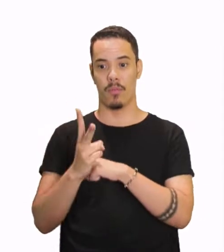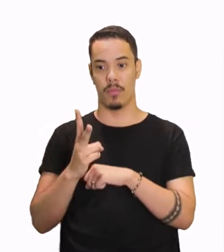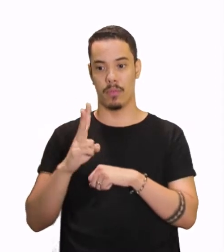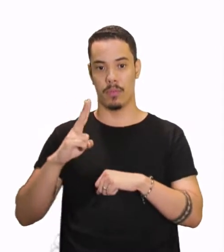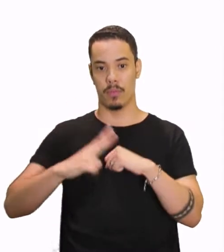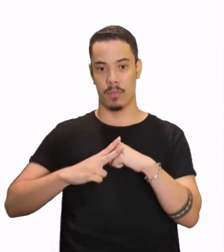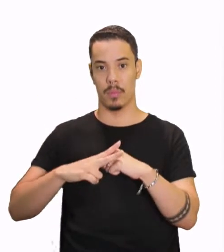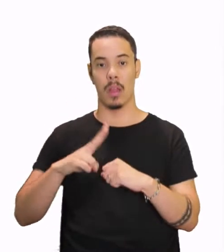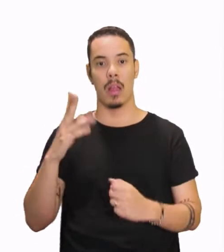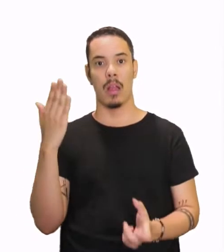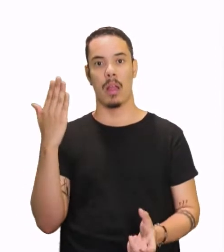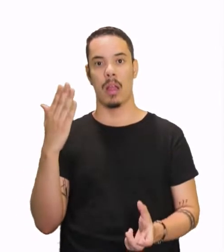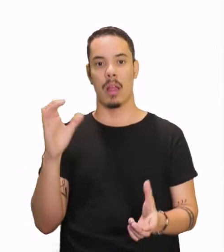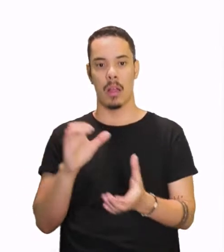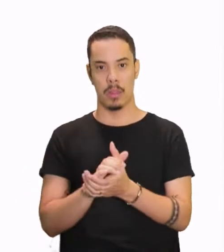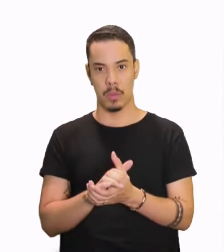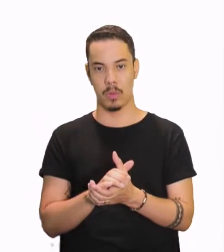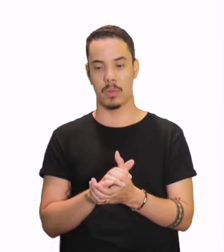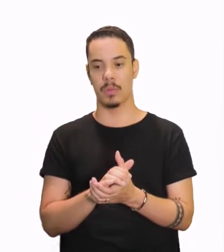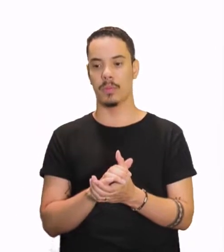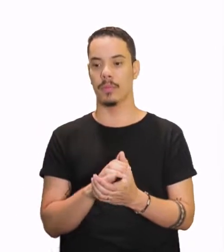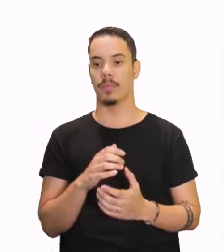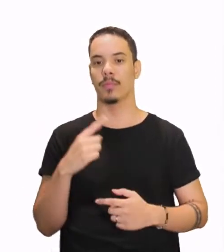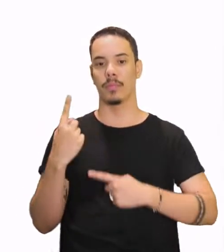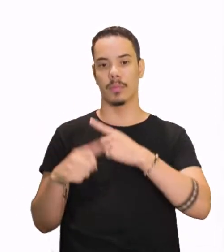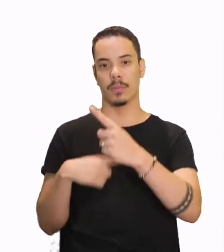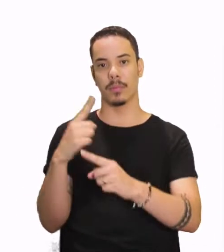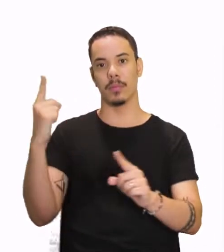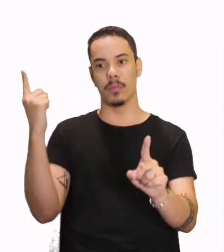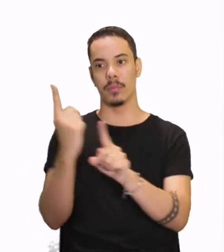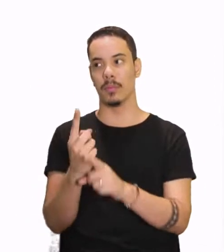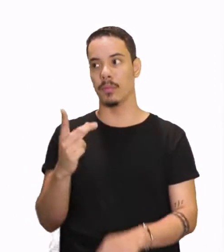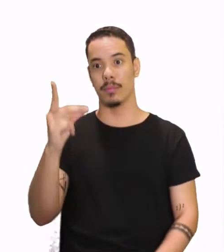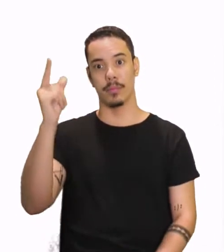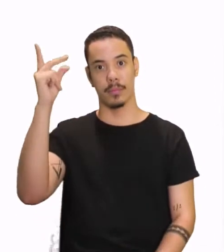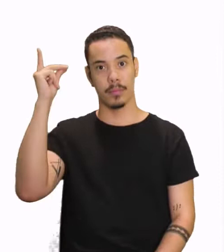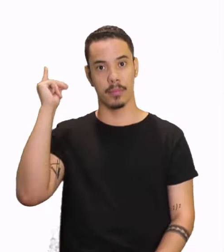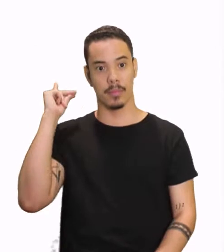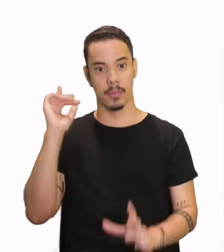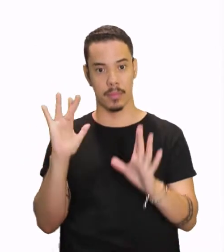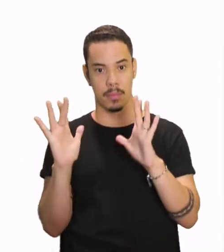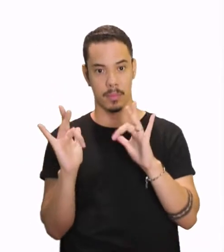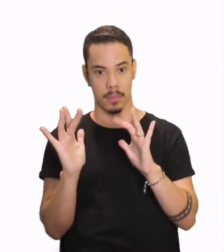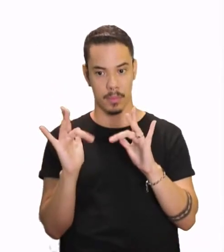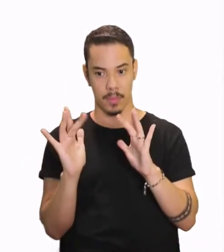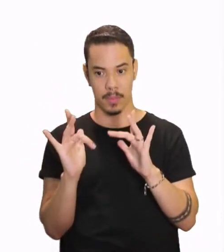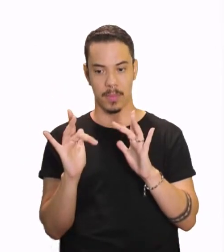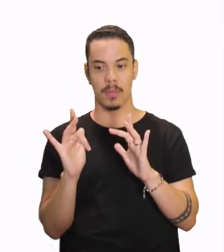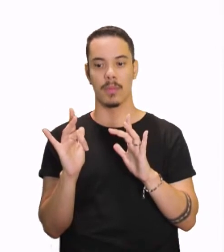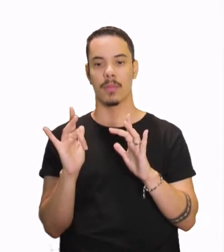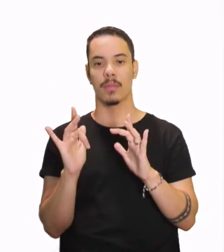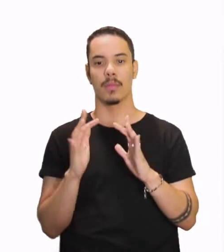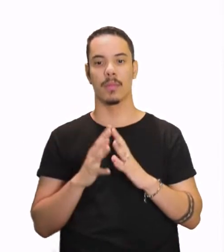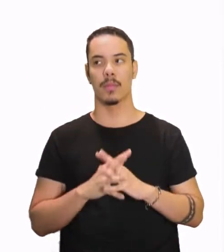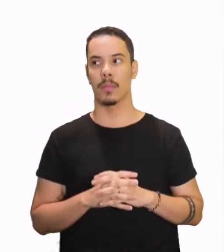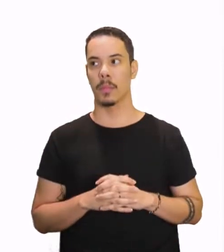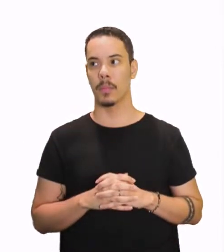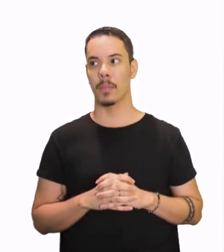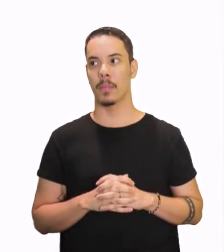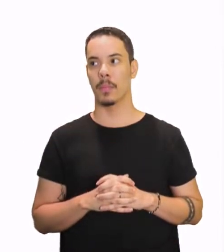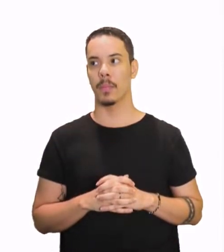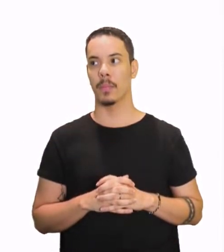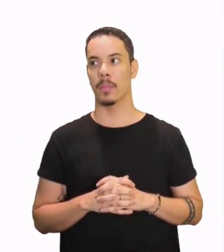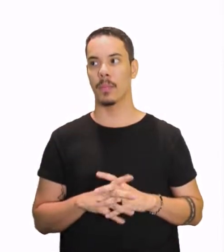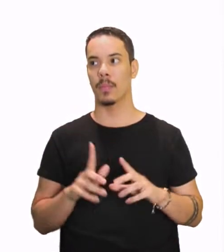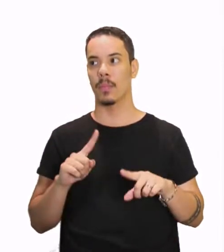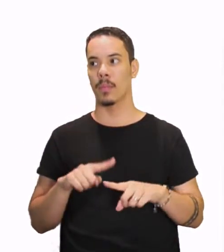Max. Algum tempo depois, reencontra o antigo namorado, o seu chamado de Emitão. E